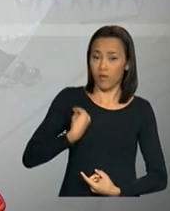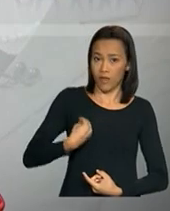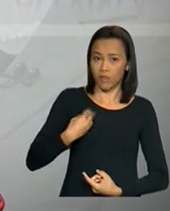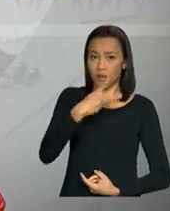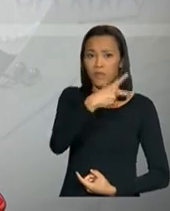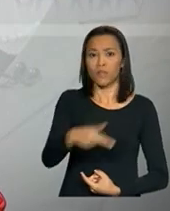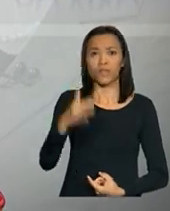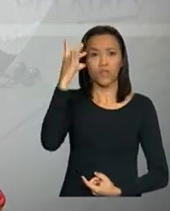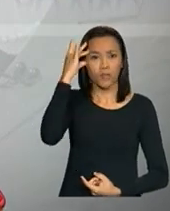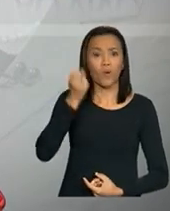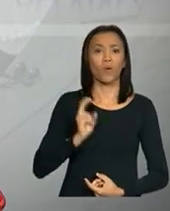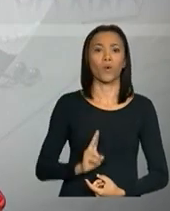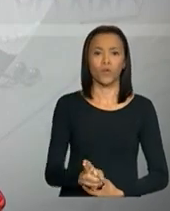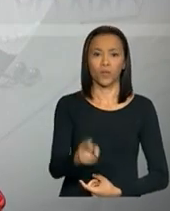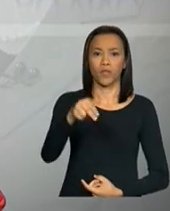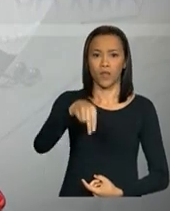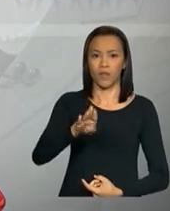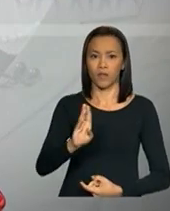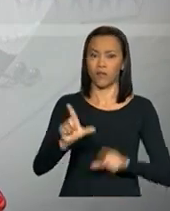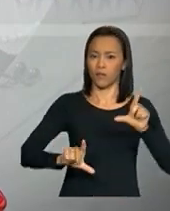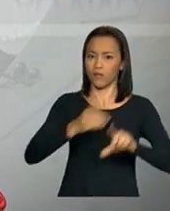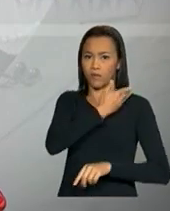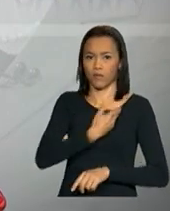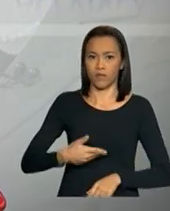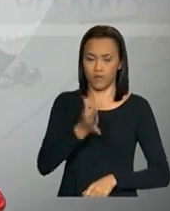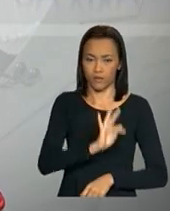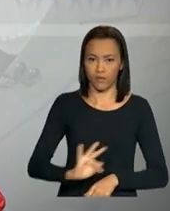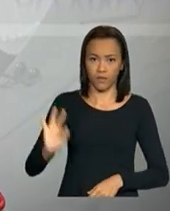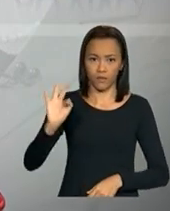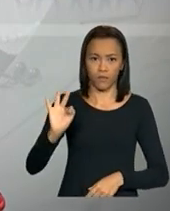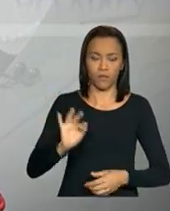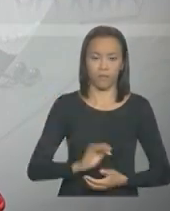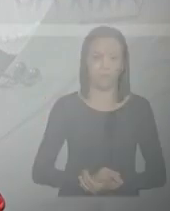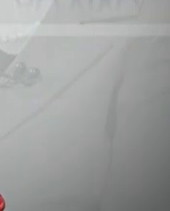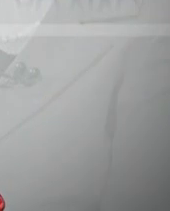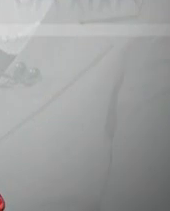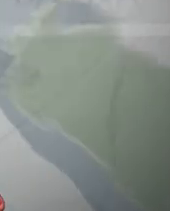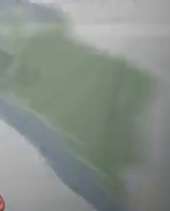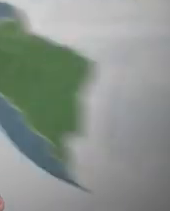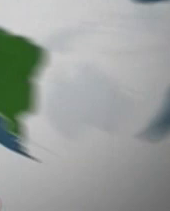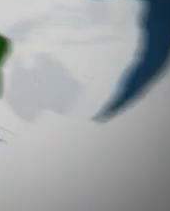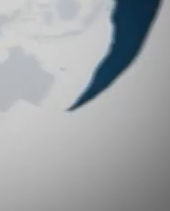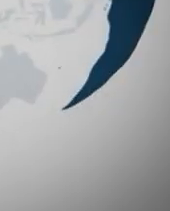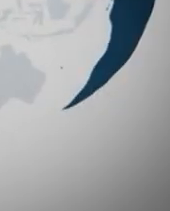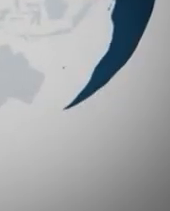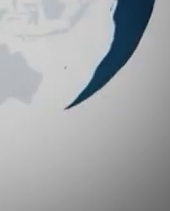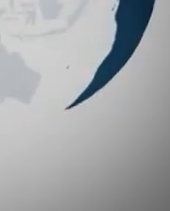presidenta Dilma Rousseff. Continue na NBR e a TV do Governo Federal.